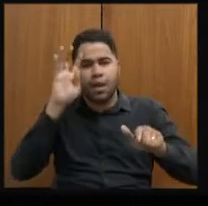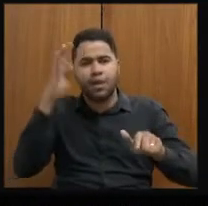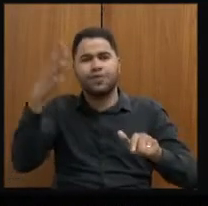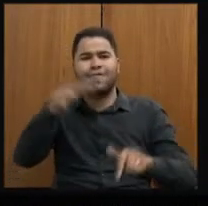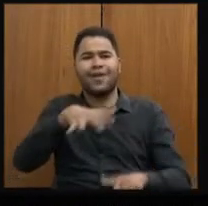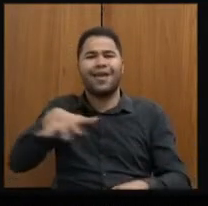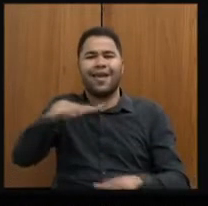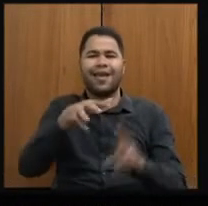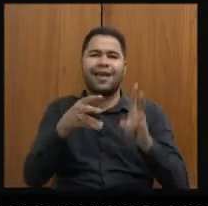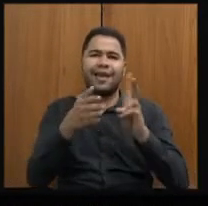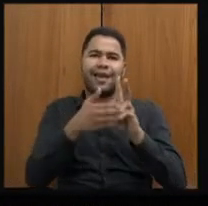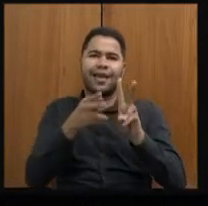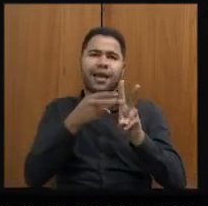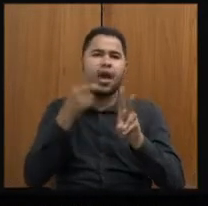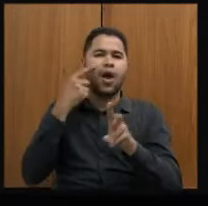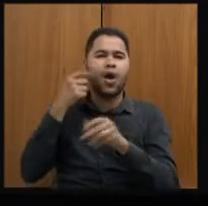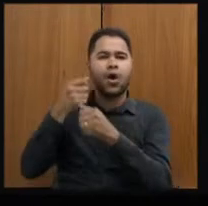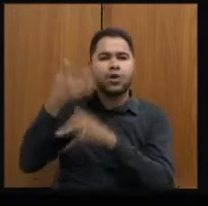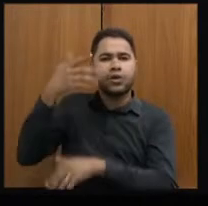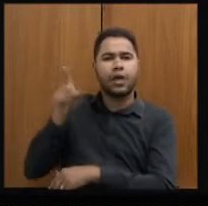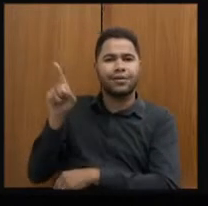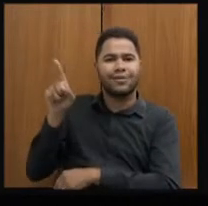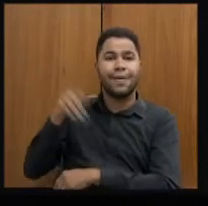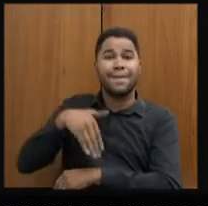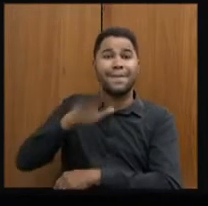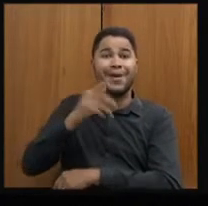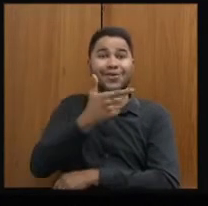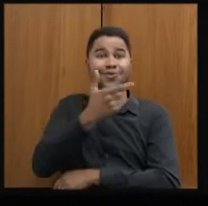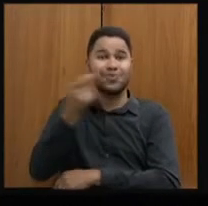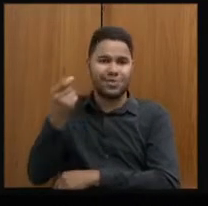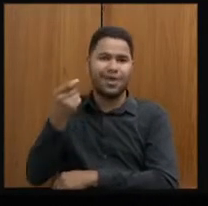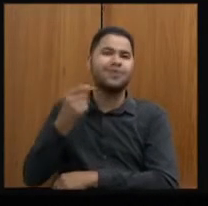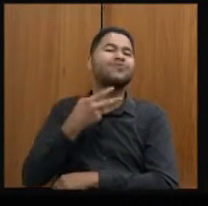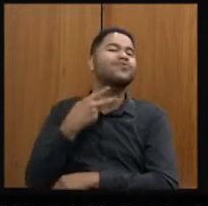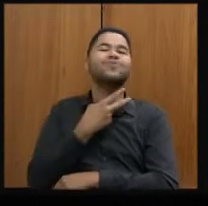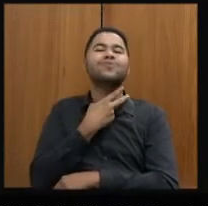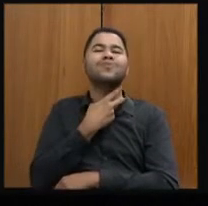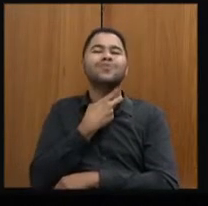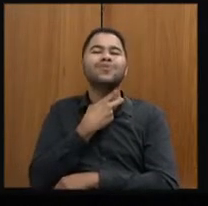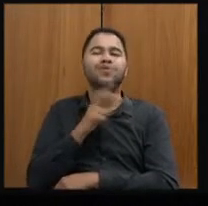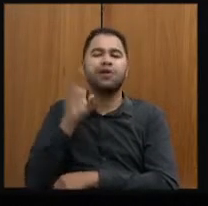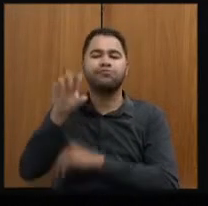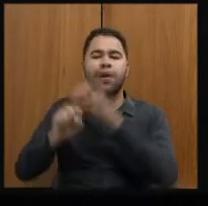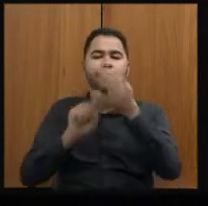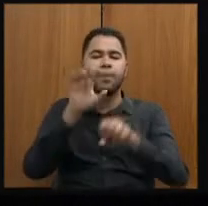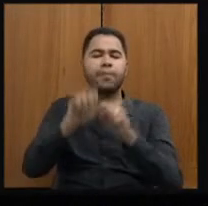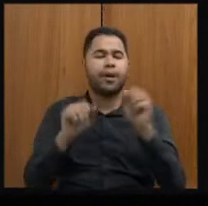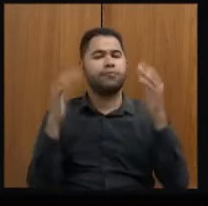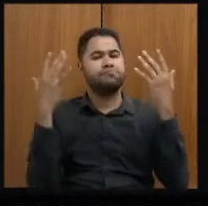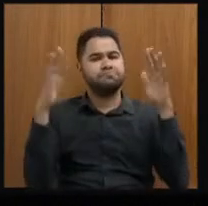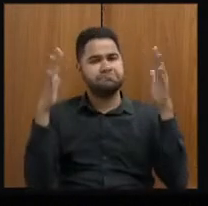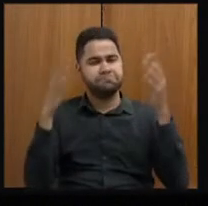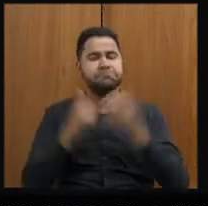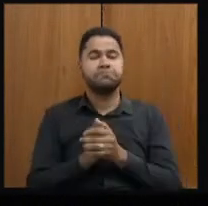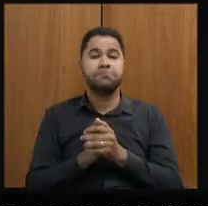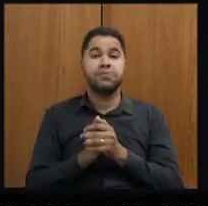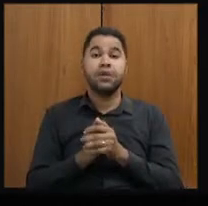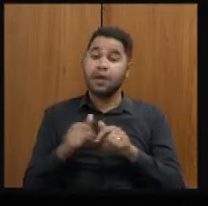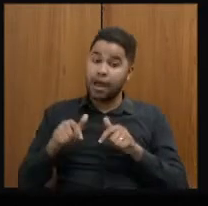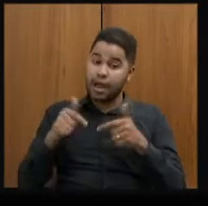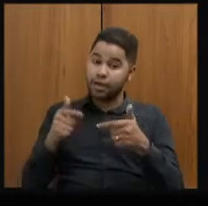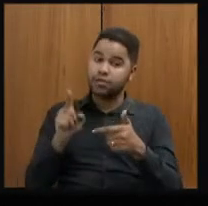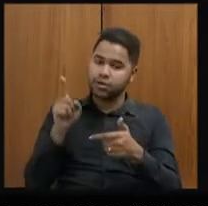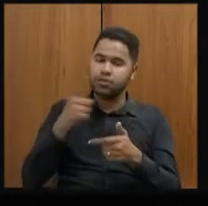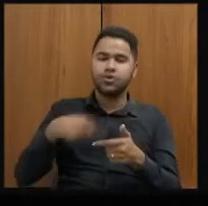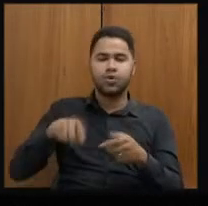de Machacalis estão aí os dados aí mais de 200 morcegos foram capturados um trabalho da equipe que eu parabenizo e eu acho que são ações